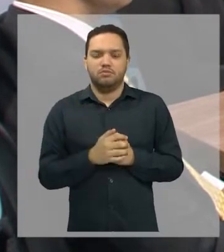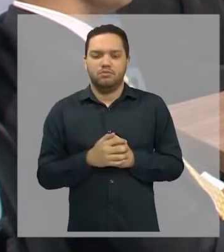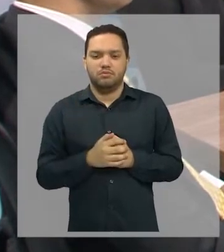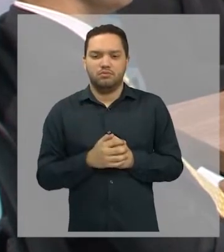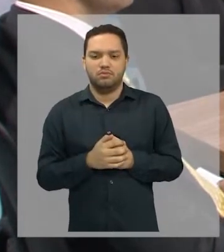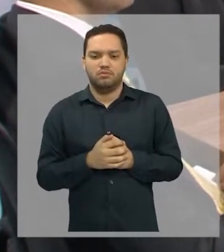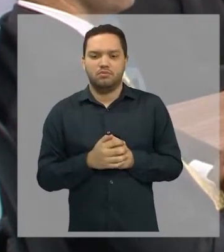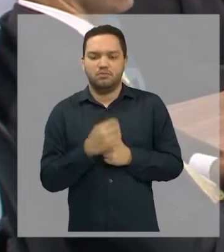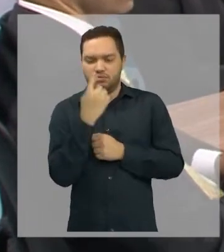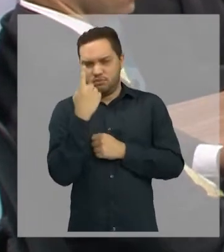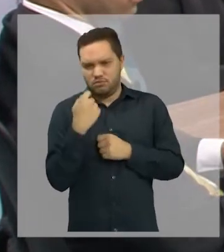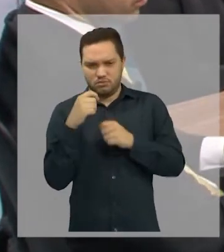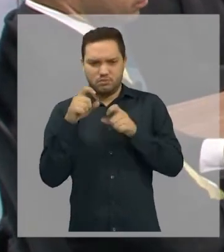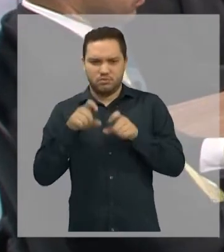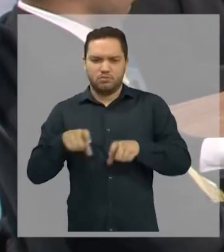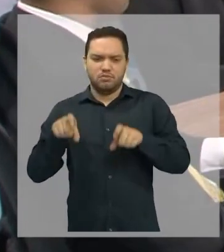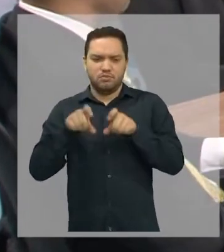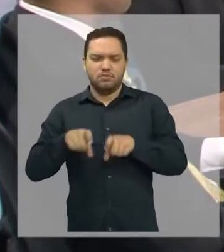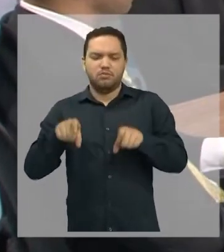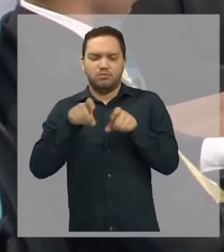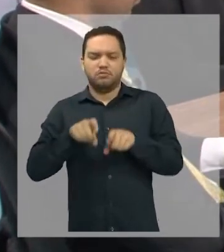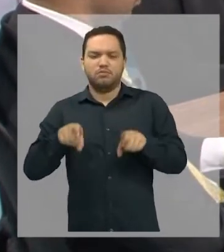do computador e improvisar